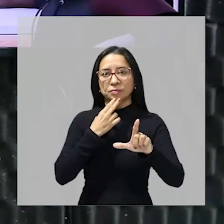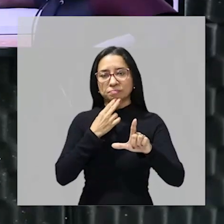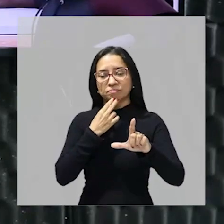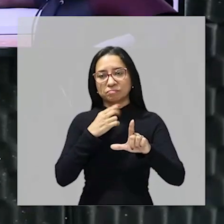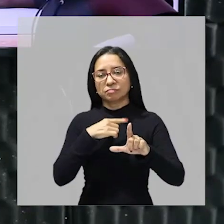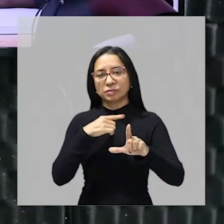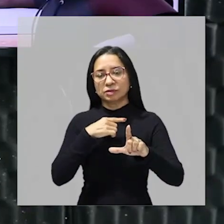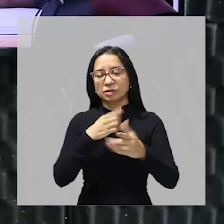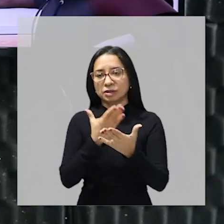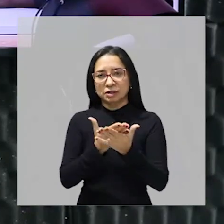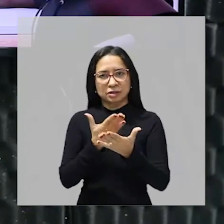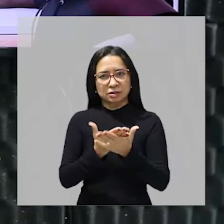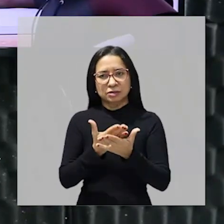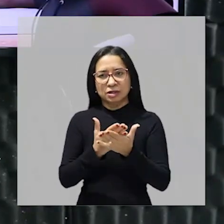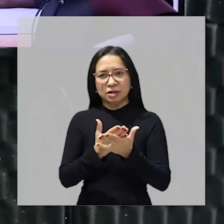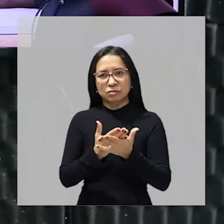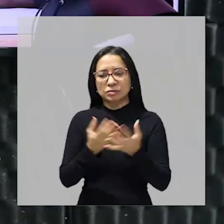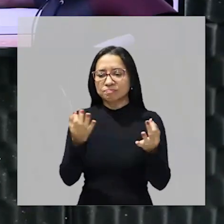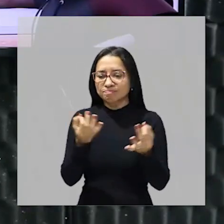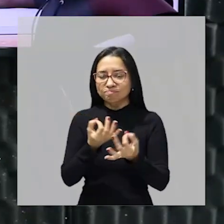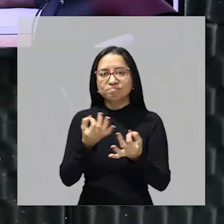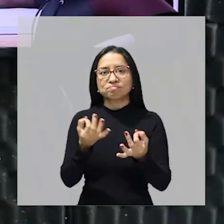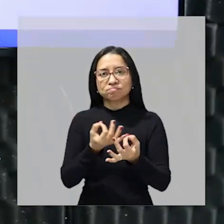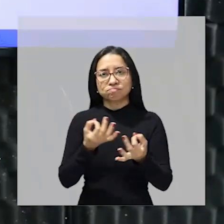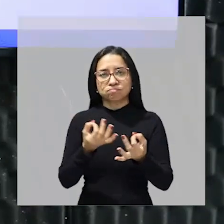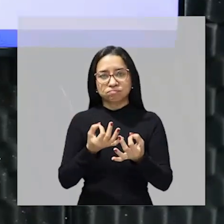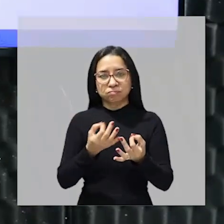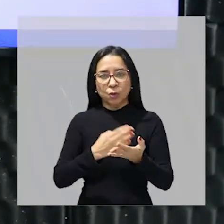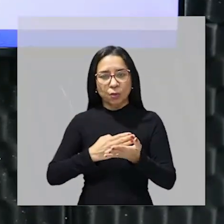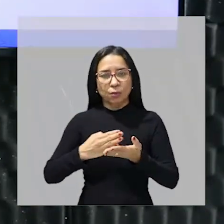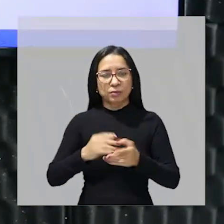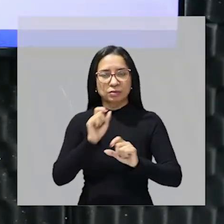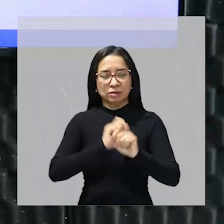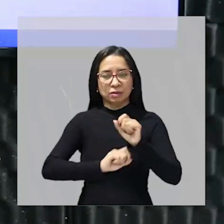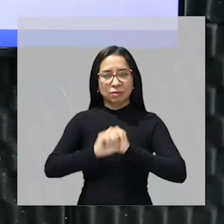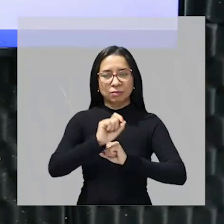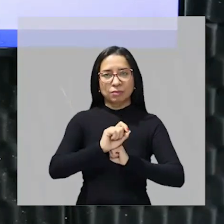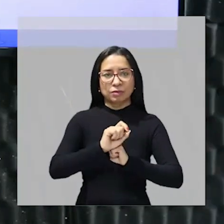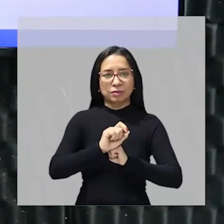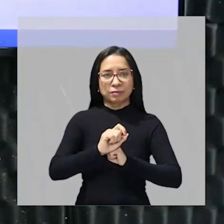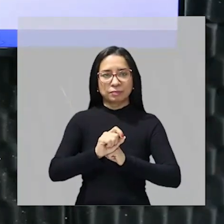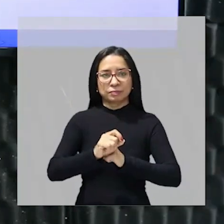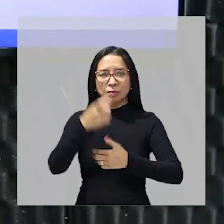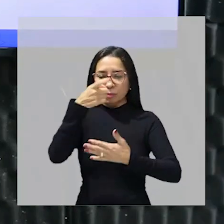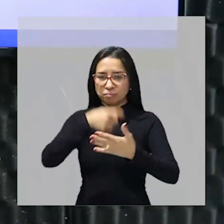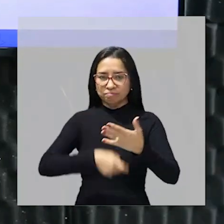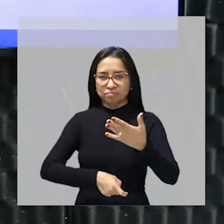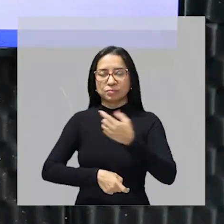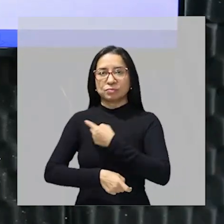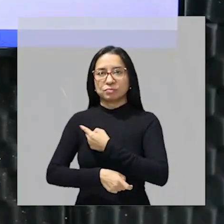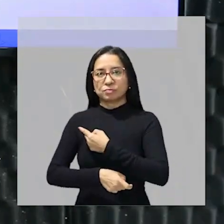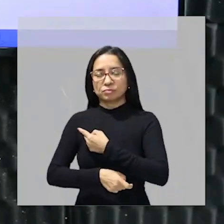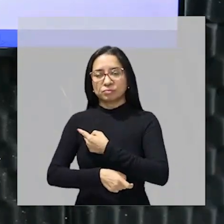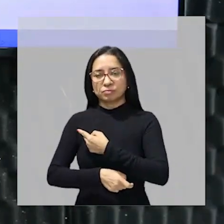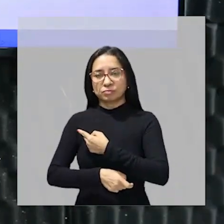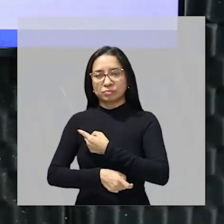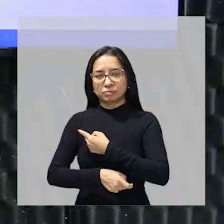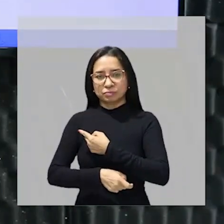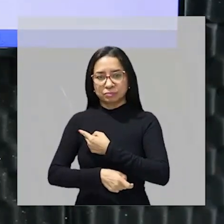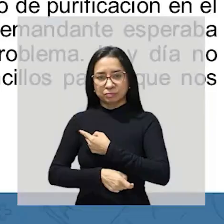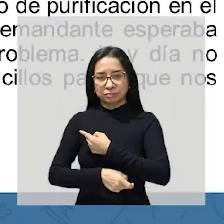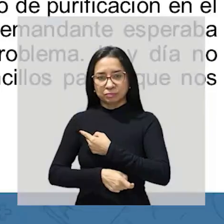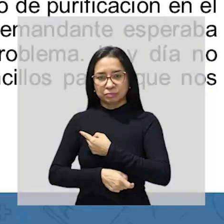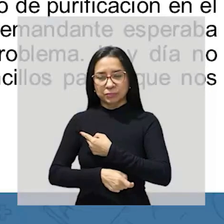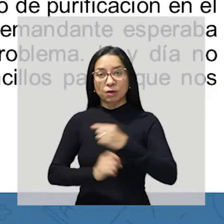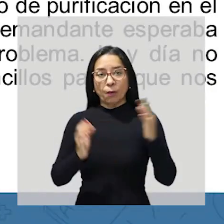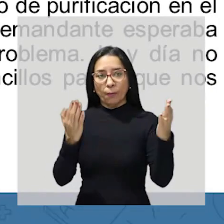vocês, tá certo? Então, nós vamos começar com um texto, tá? Que está numa